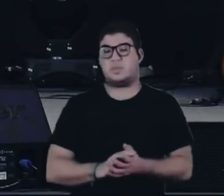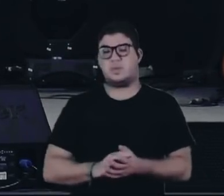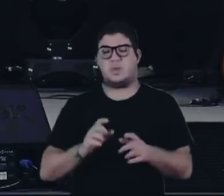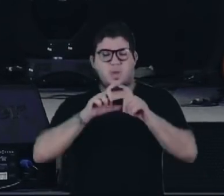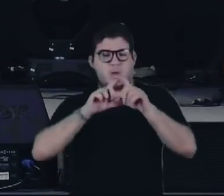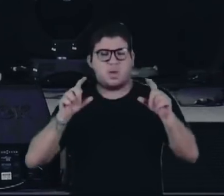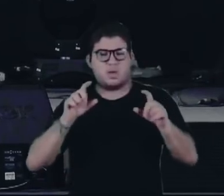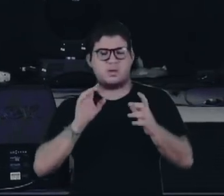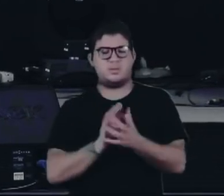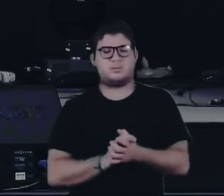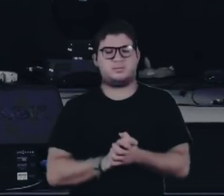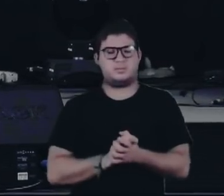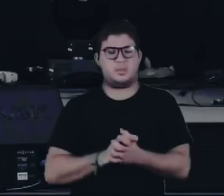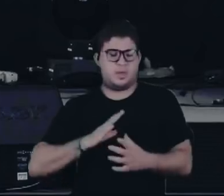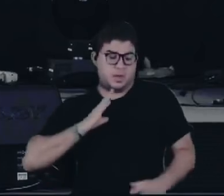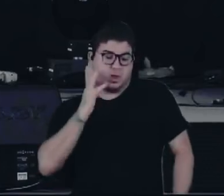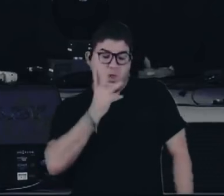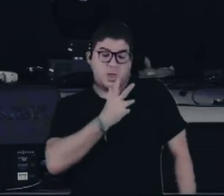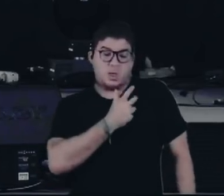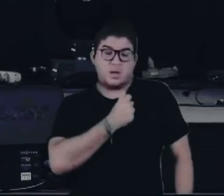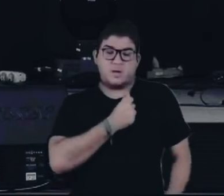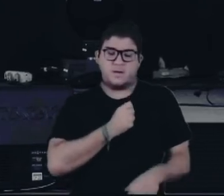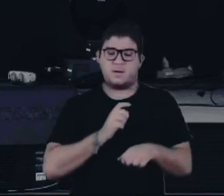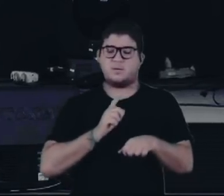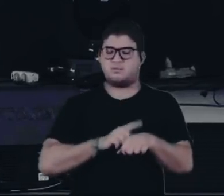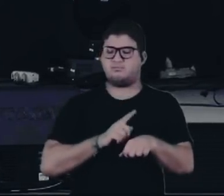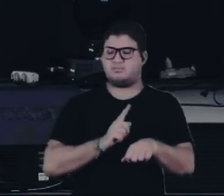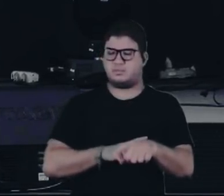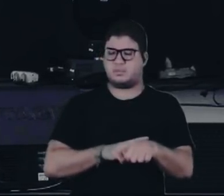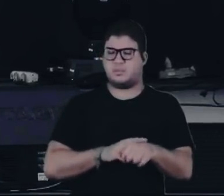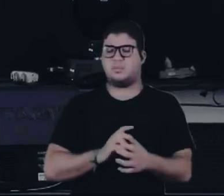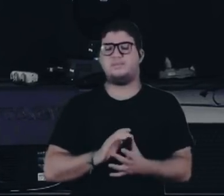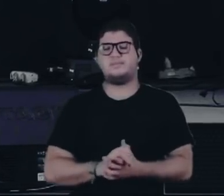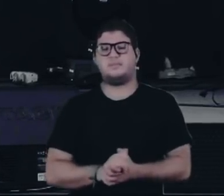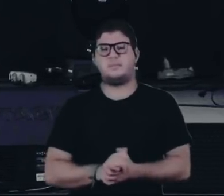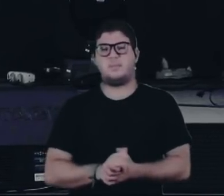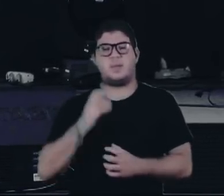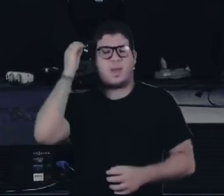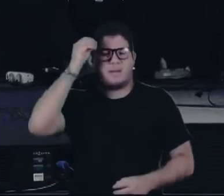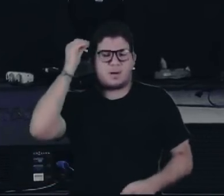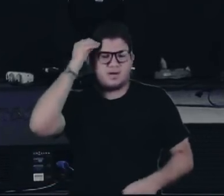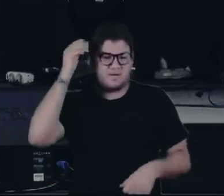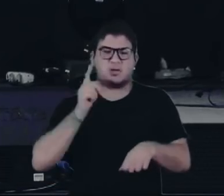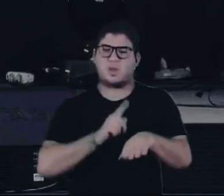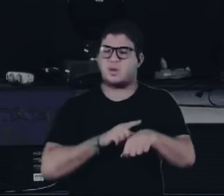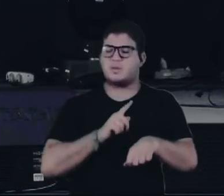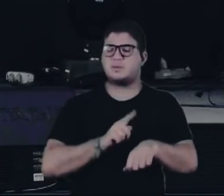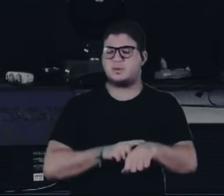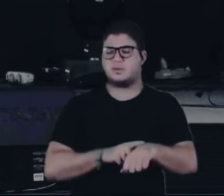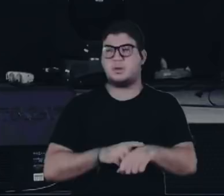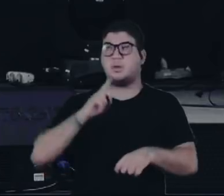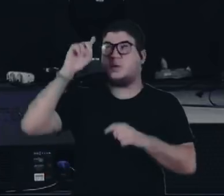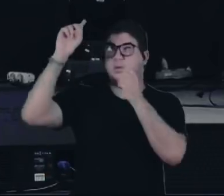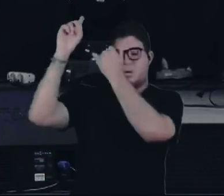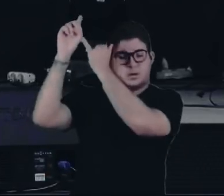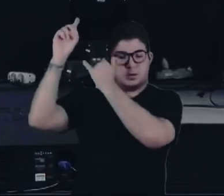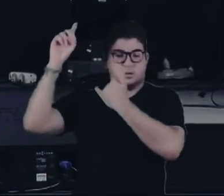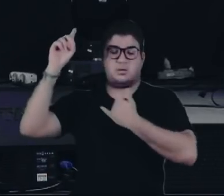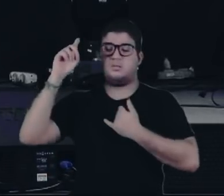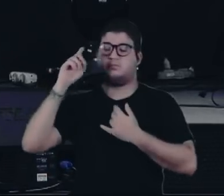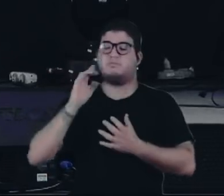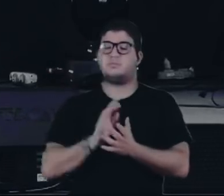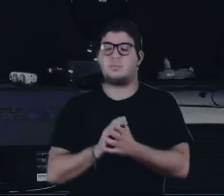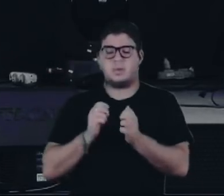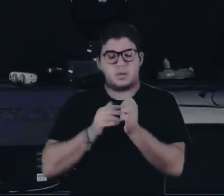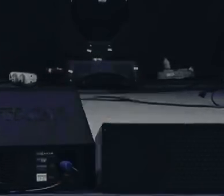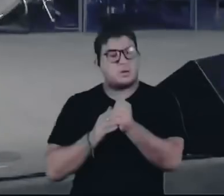traduções, essa palavra remir o tempo significa aproveitar cada oportunidade. O que Deus está mandando a gente fazer é caminhar